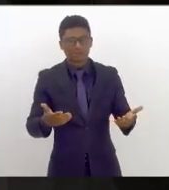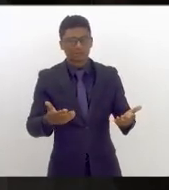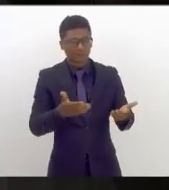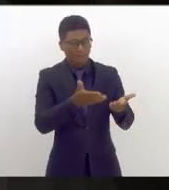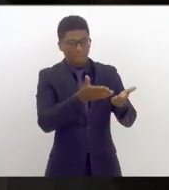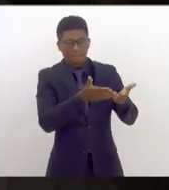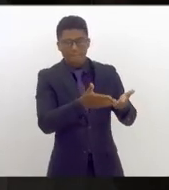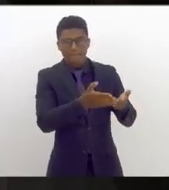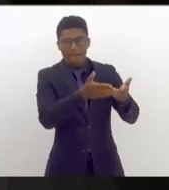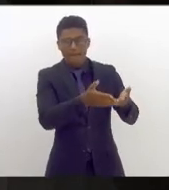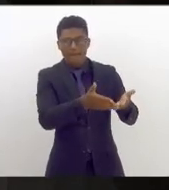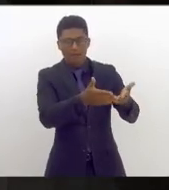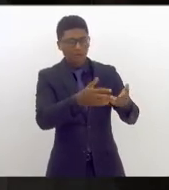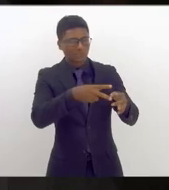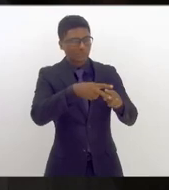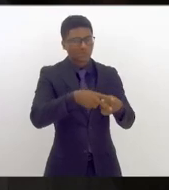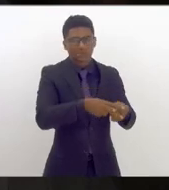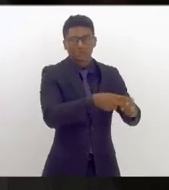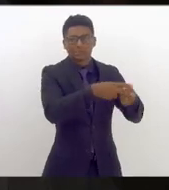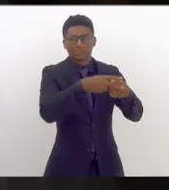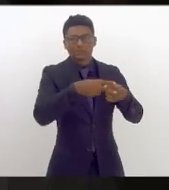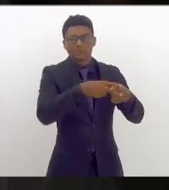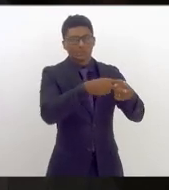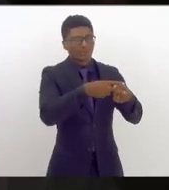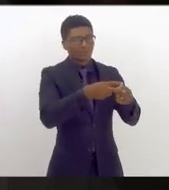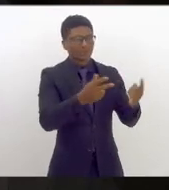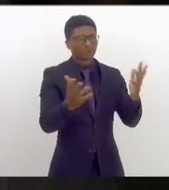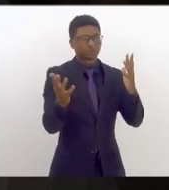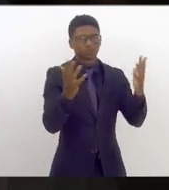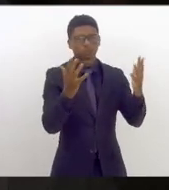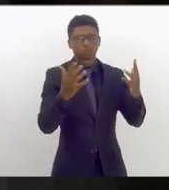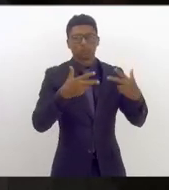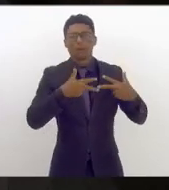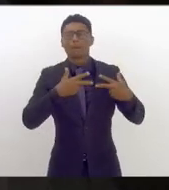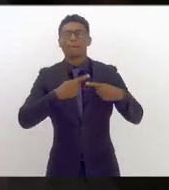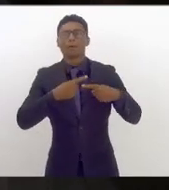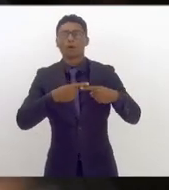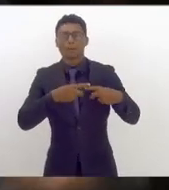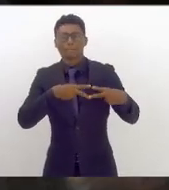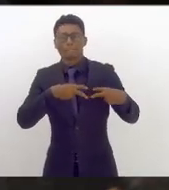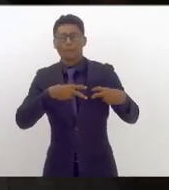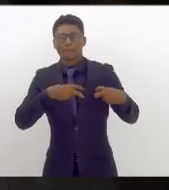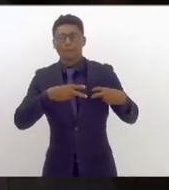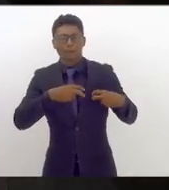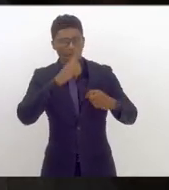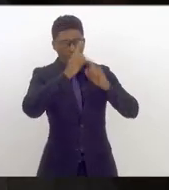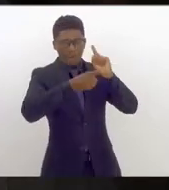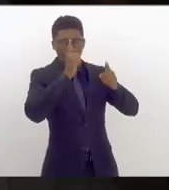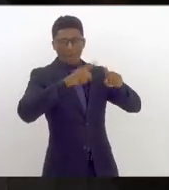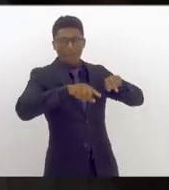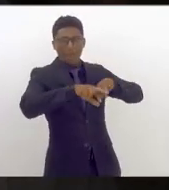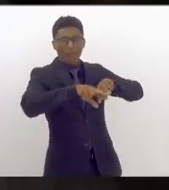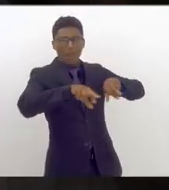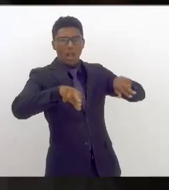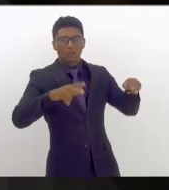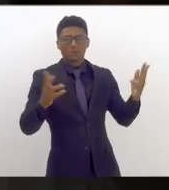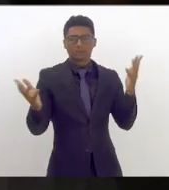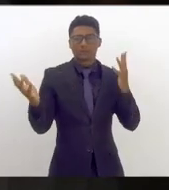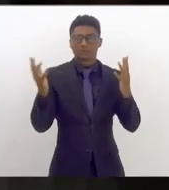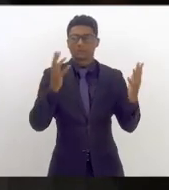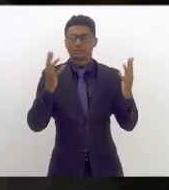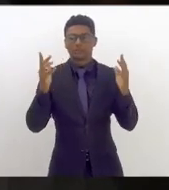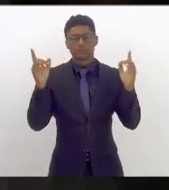embarcações. Essa é a primeira questão. E a última, deputado Valdec, eu tive